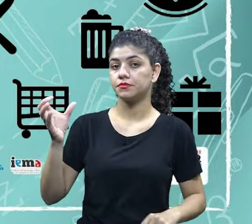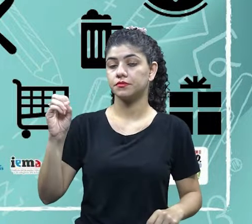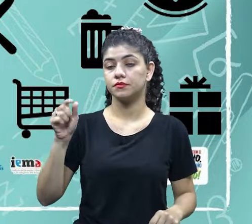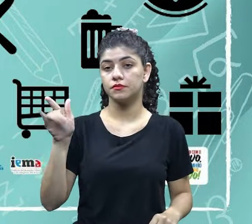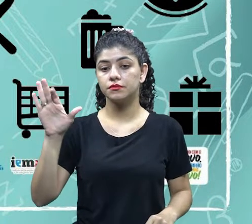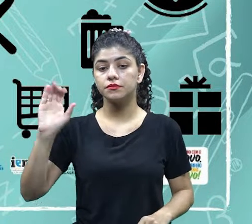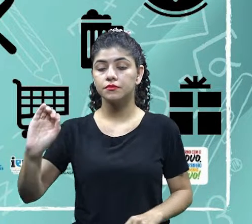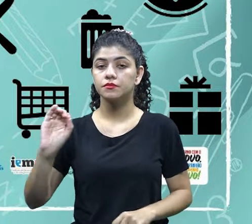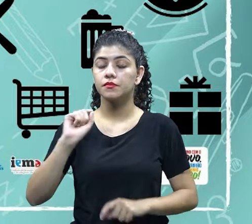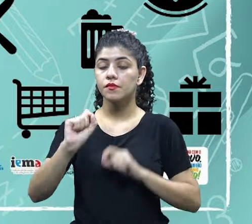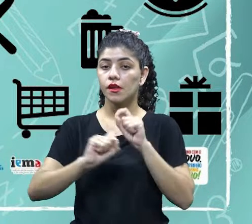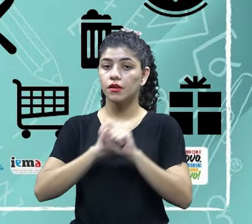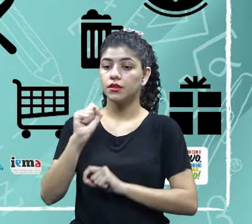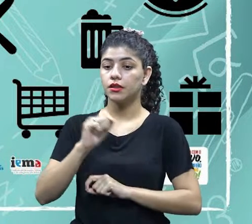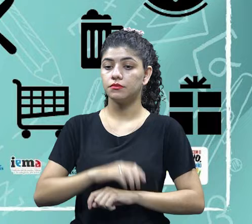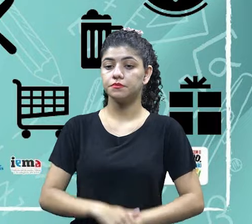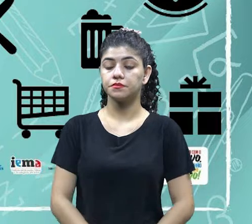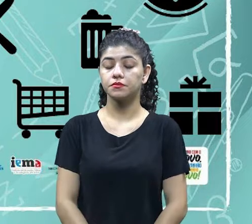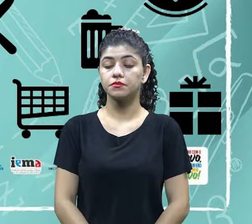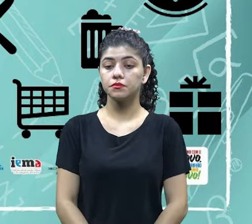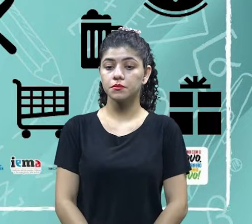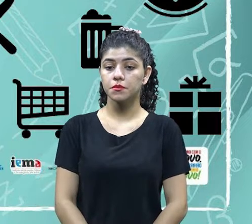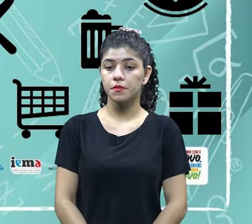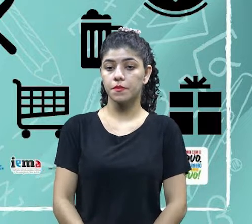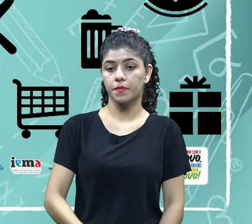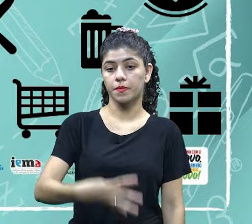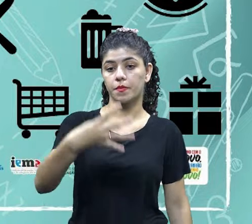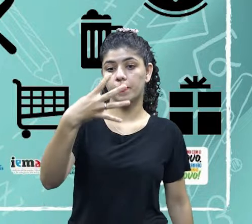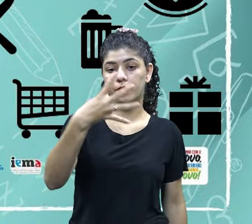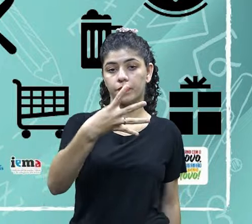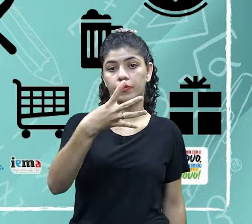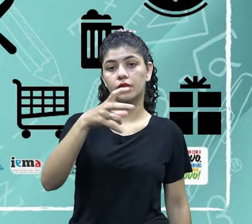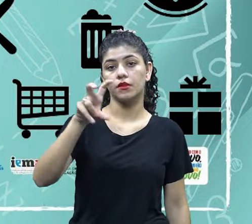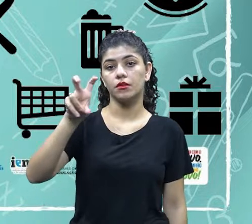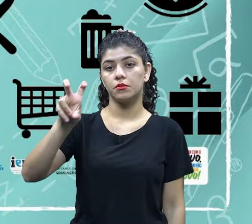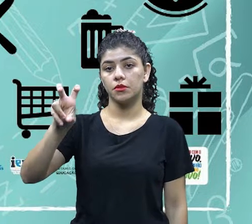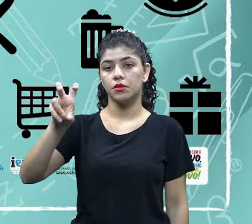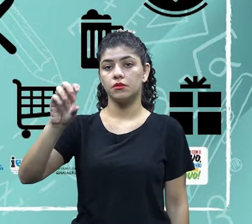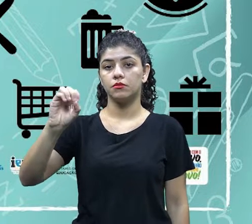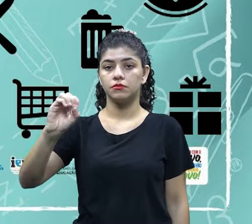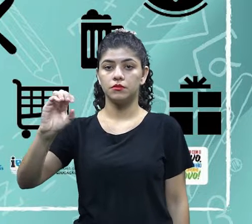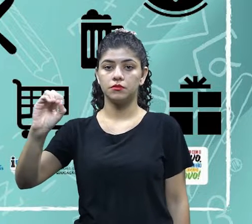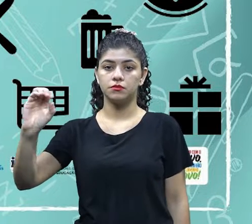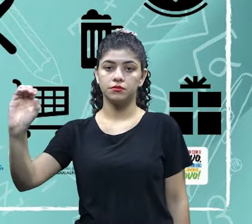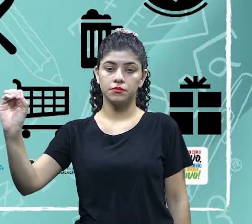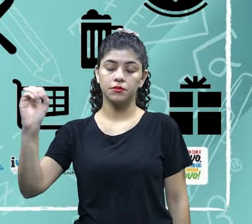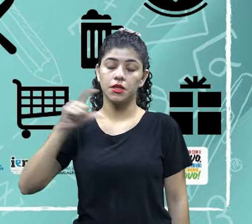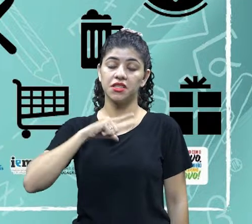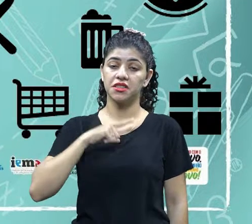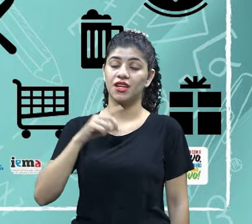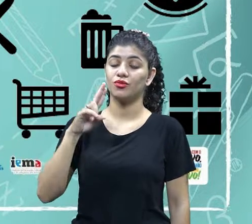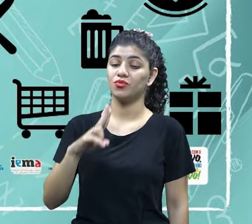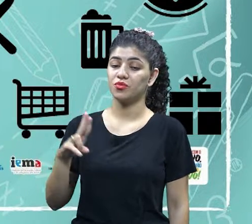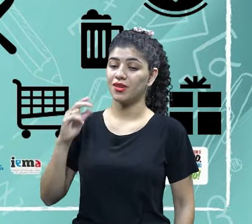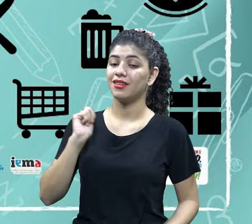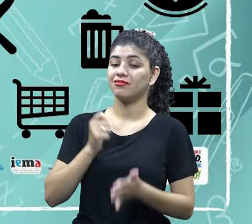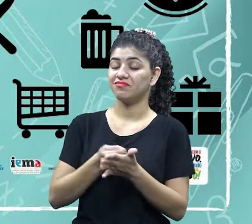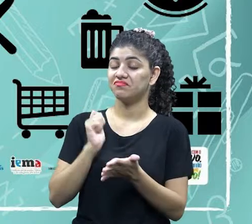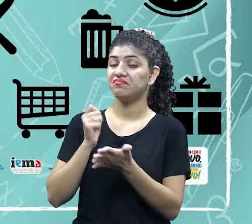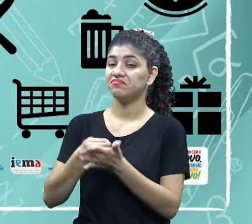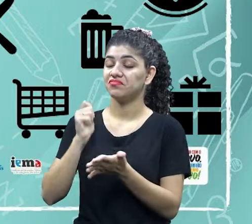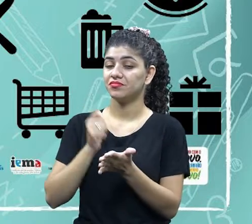João, ele ganha R$ 4.500 por mês, mas ele tem todos esses